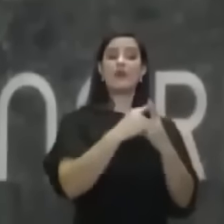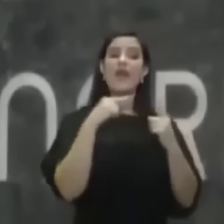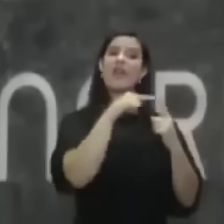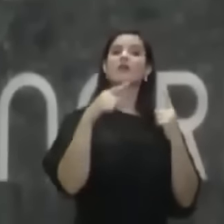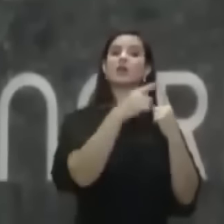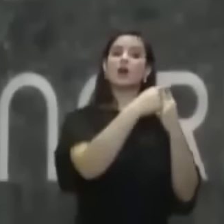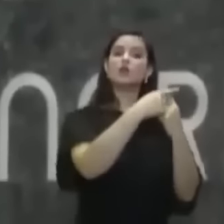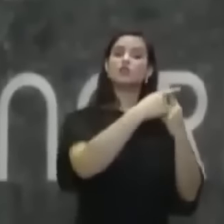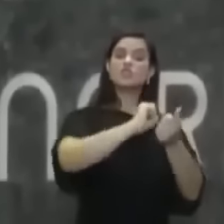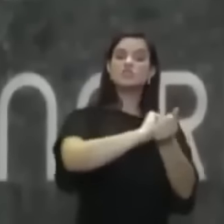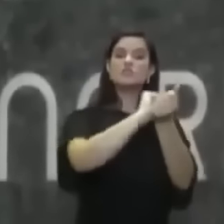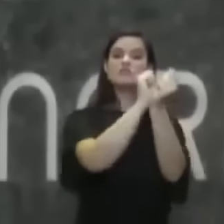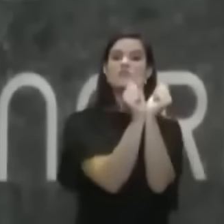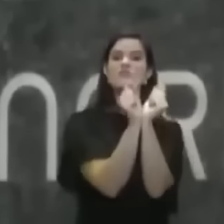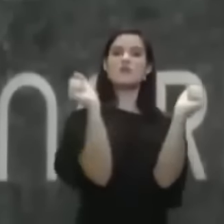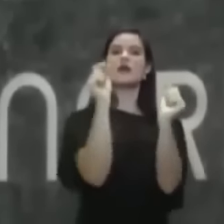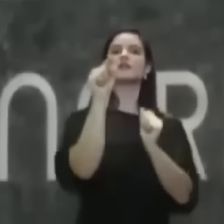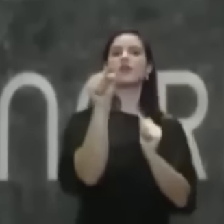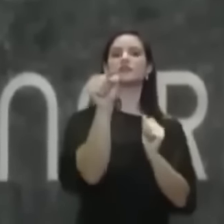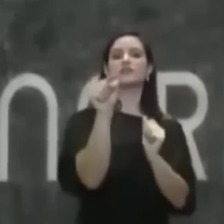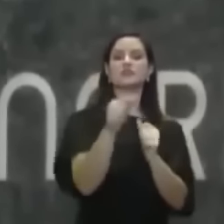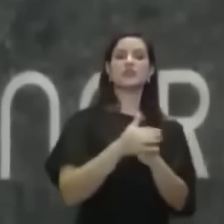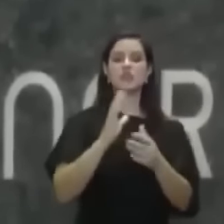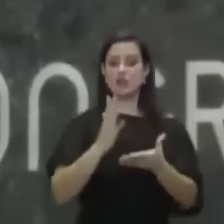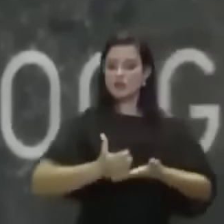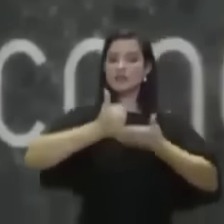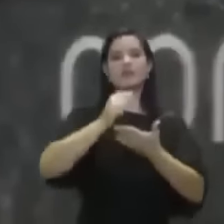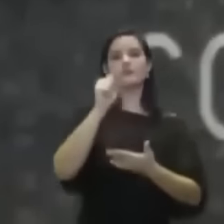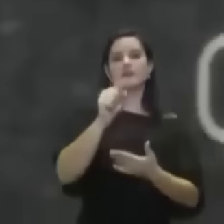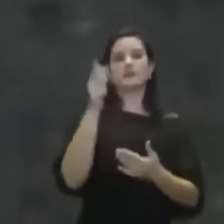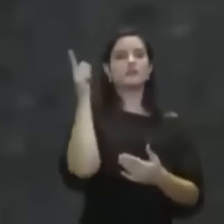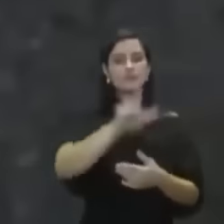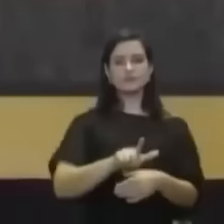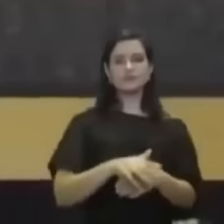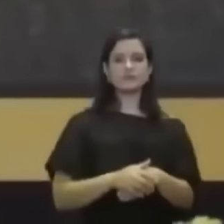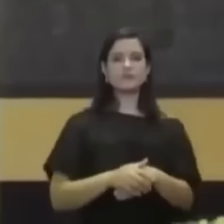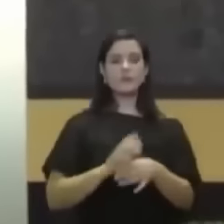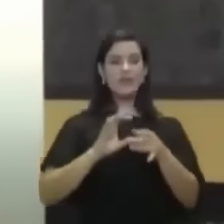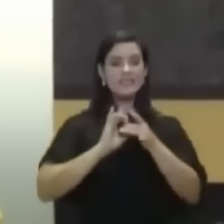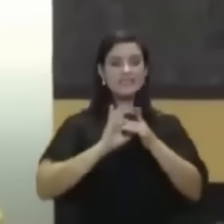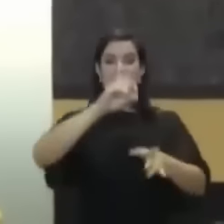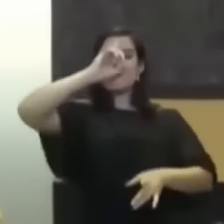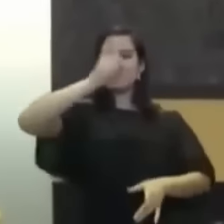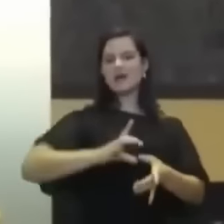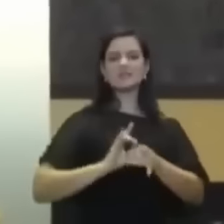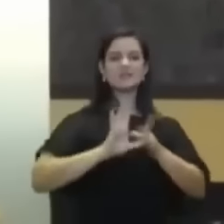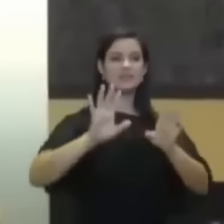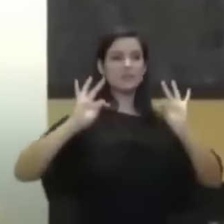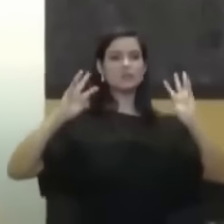eu vou quebrar as correntes de vocês, é lá na cruz que eu vou redimir vocês, é lá na cruz que eu vou decretar a libertação plena